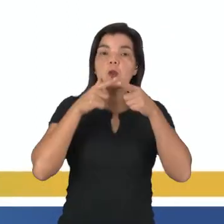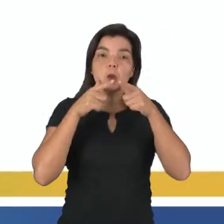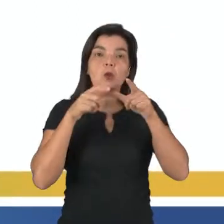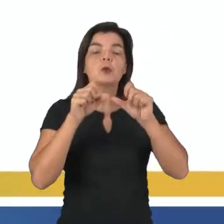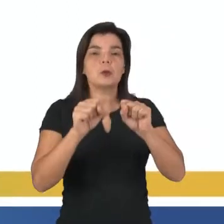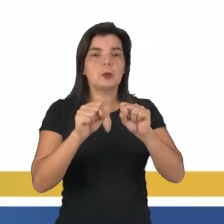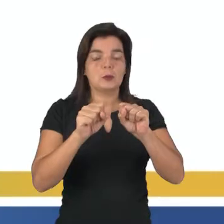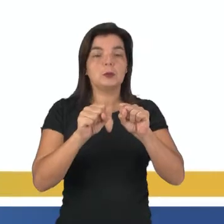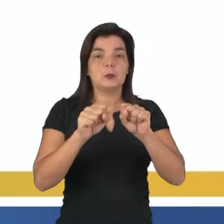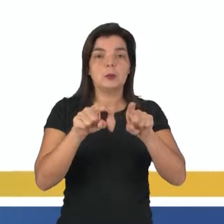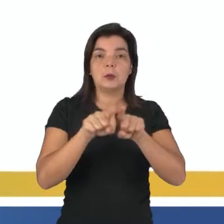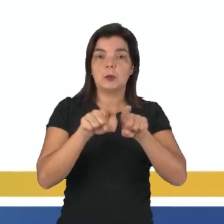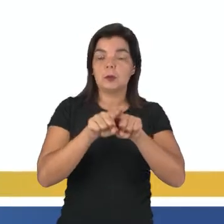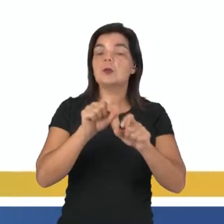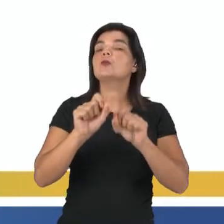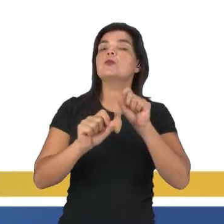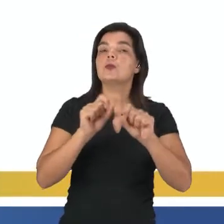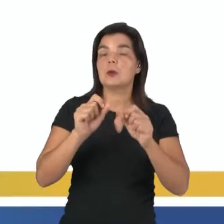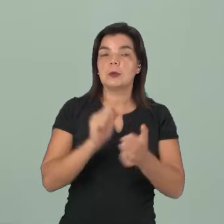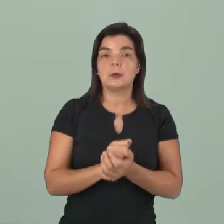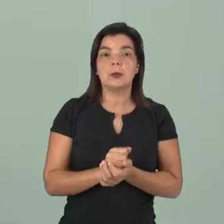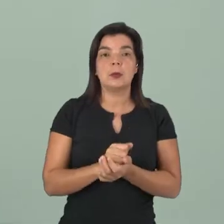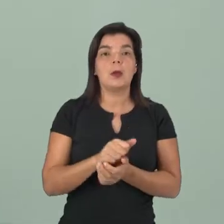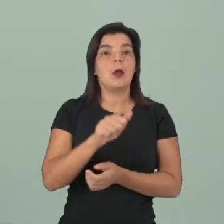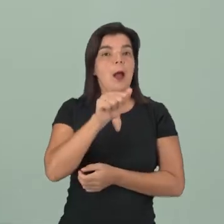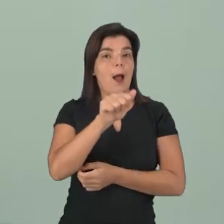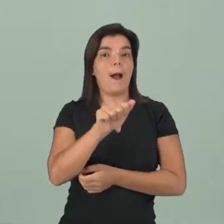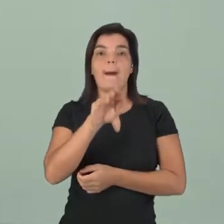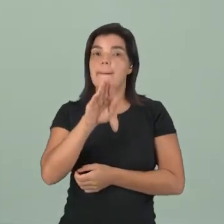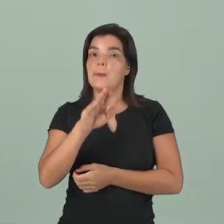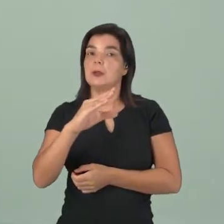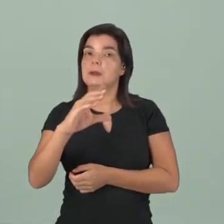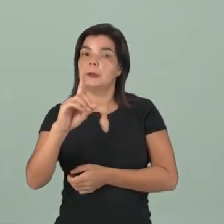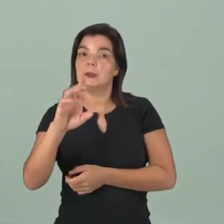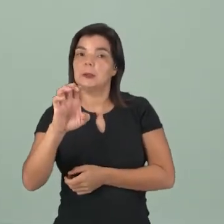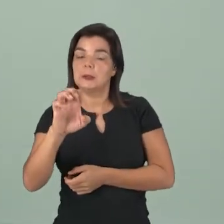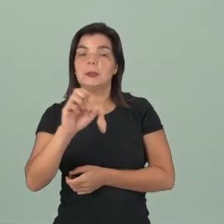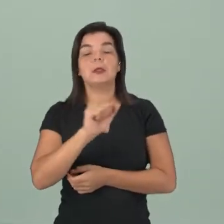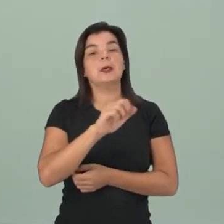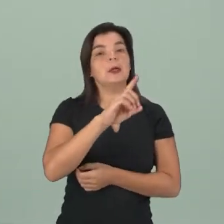né? Quando eu falo de decodificar, eu falo de A é A, B é B, C é C, né? D é